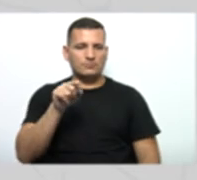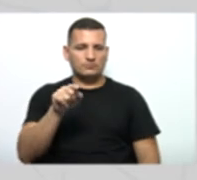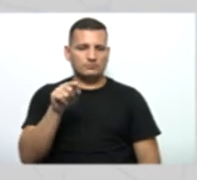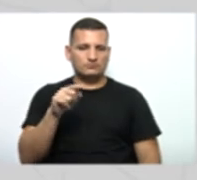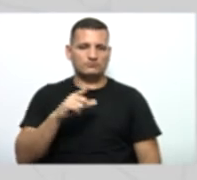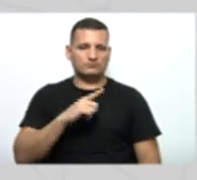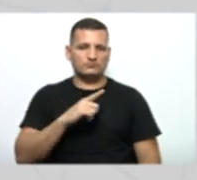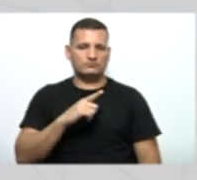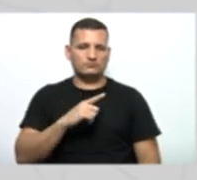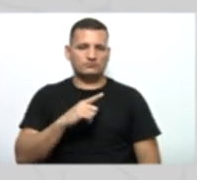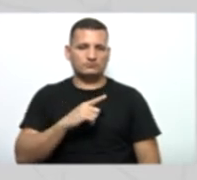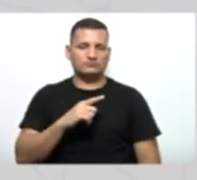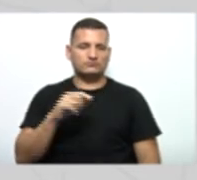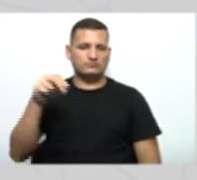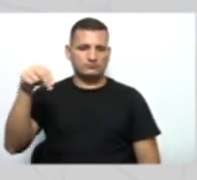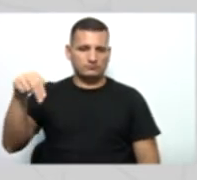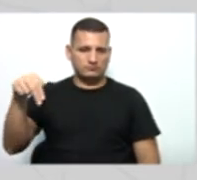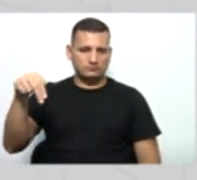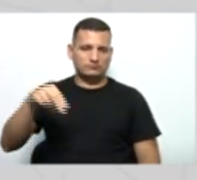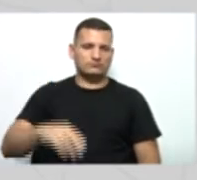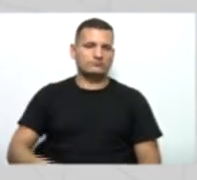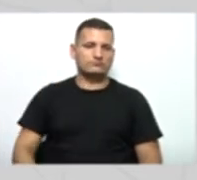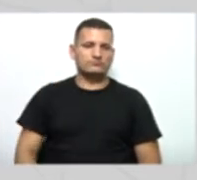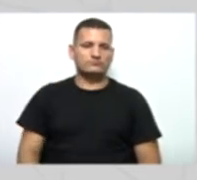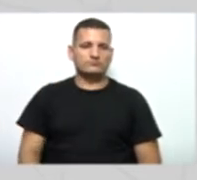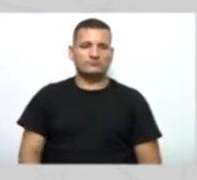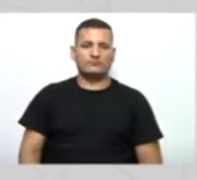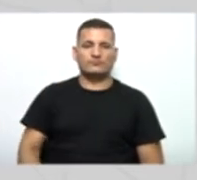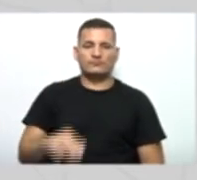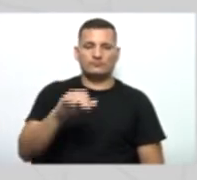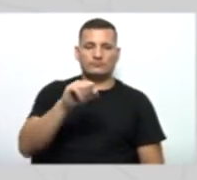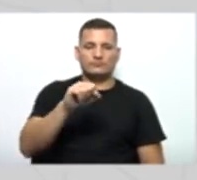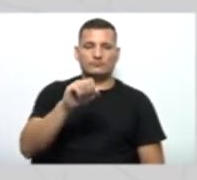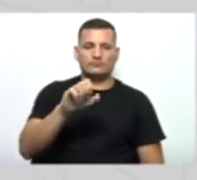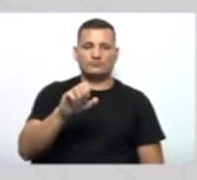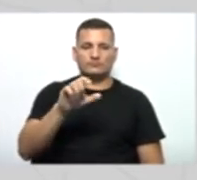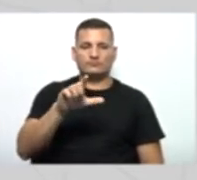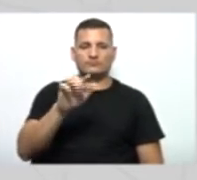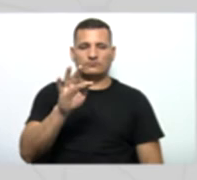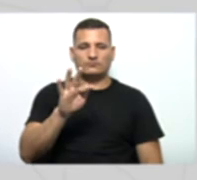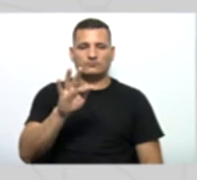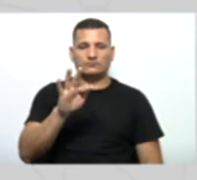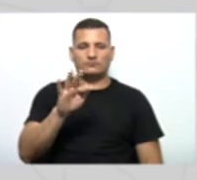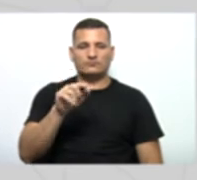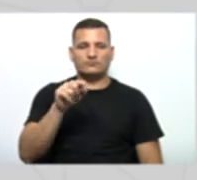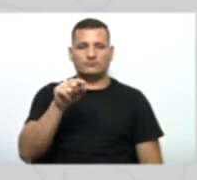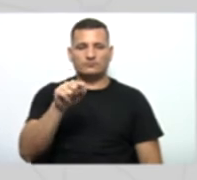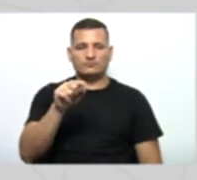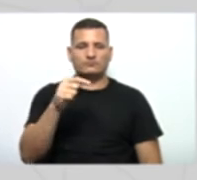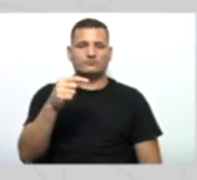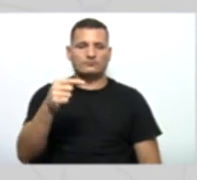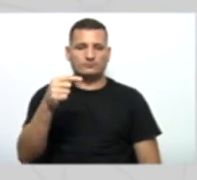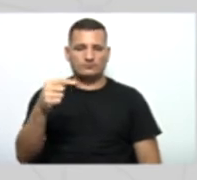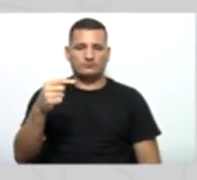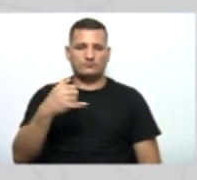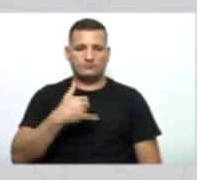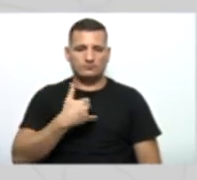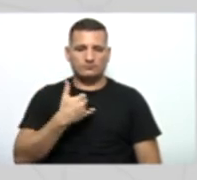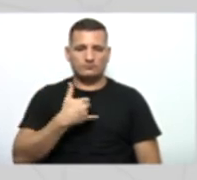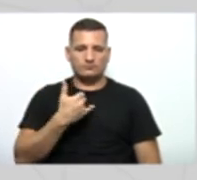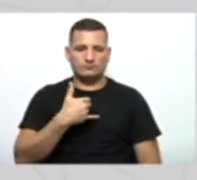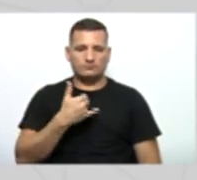O exemplo que nós criamos anteriormente. Self ponto, agora vai ser privado. Idade.